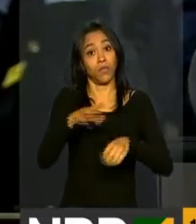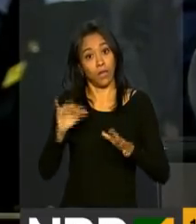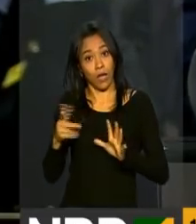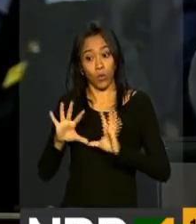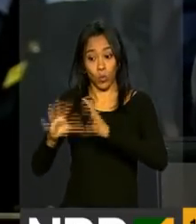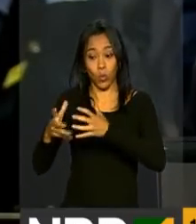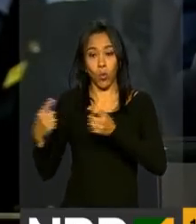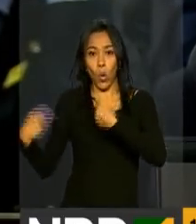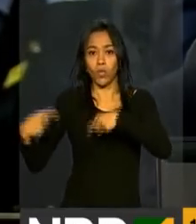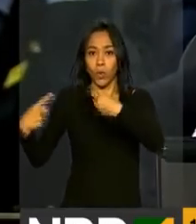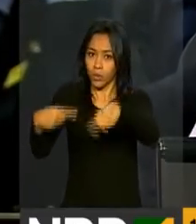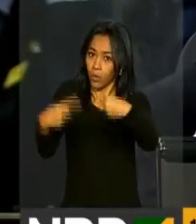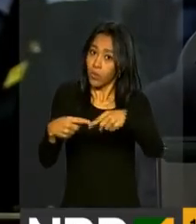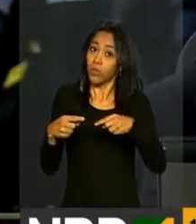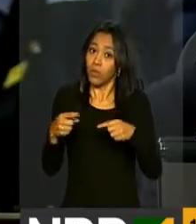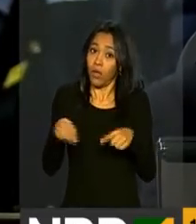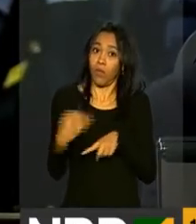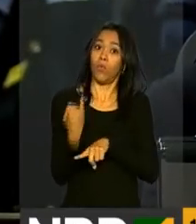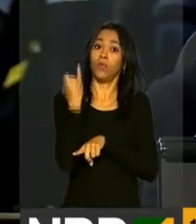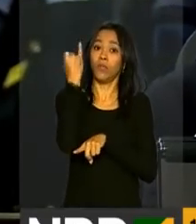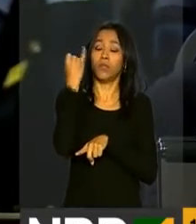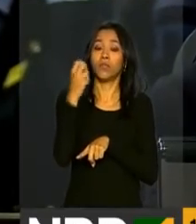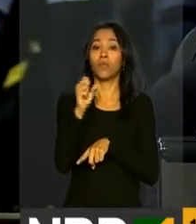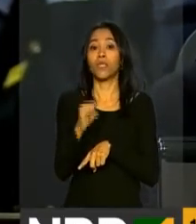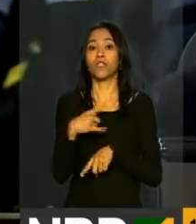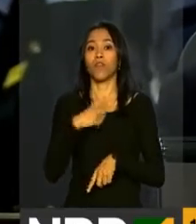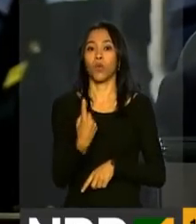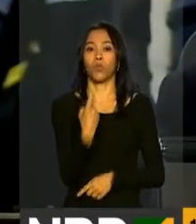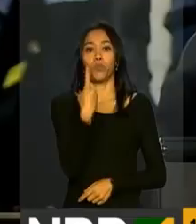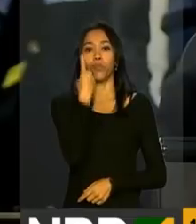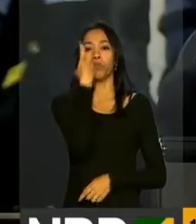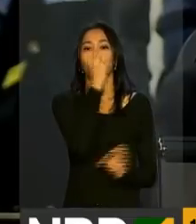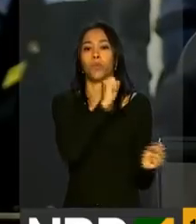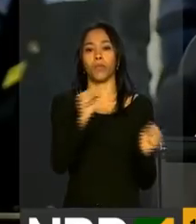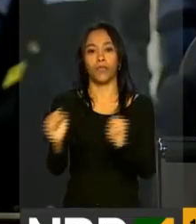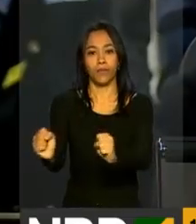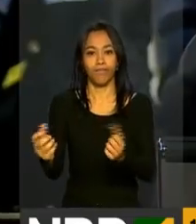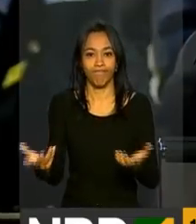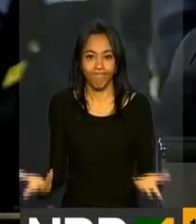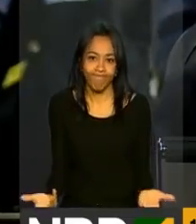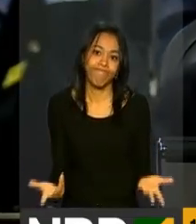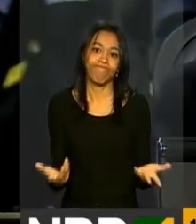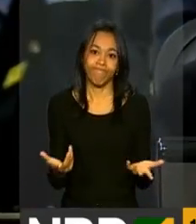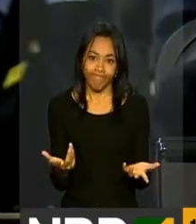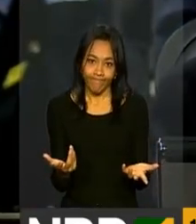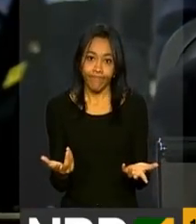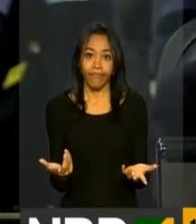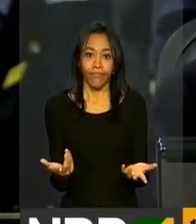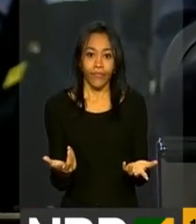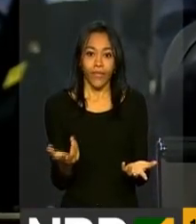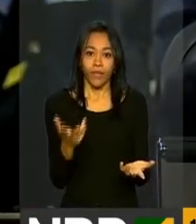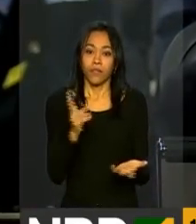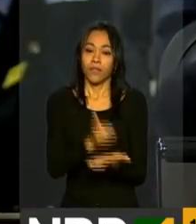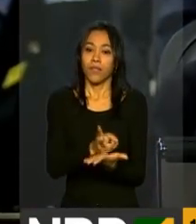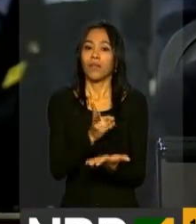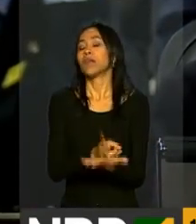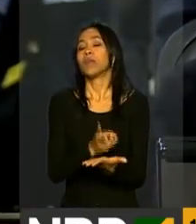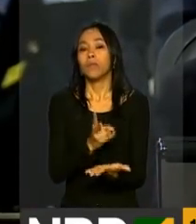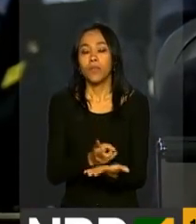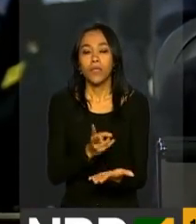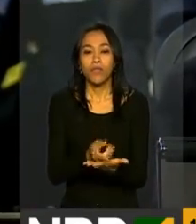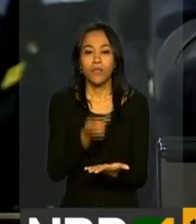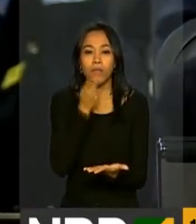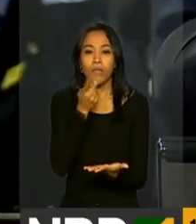porque se você tiver um poder único e aqui pra sem nenhuma pig se sempre recordando a frase no